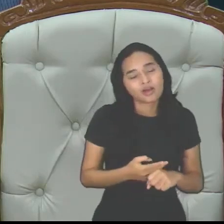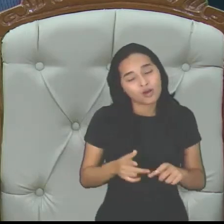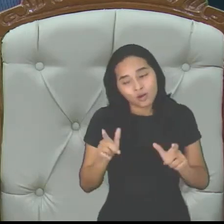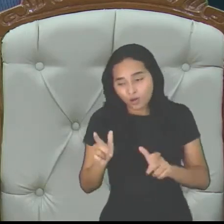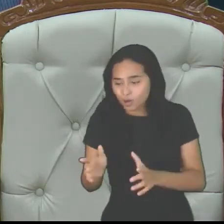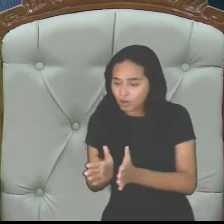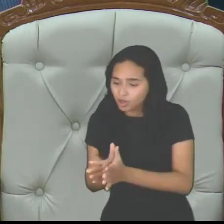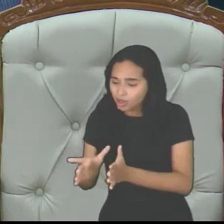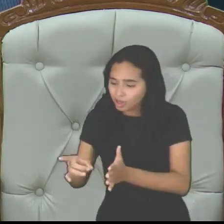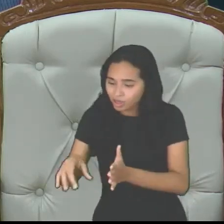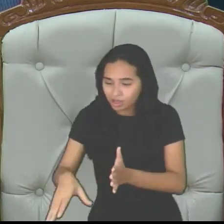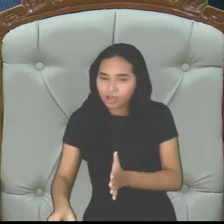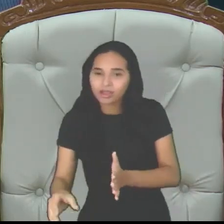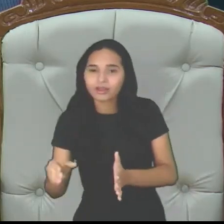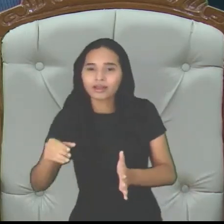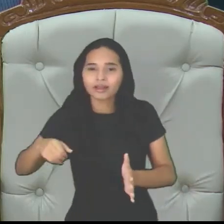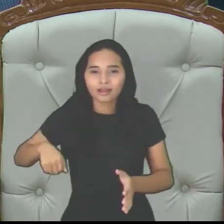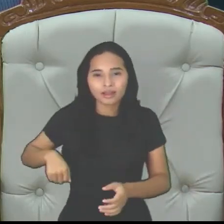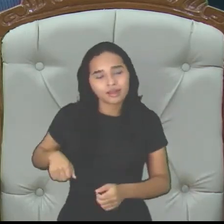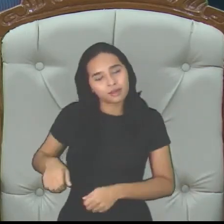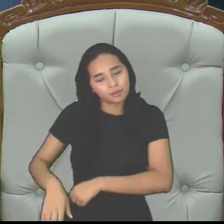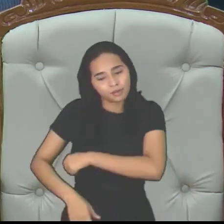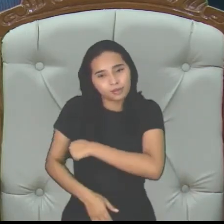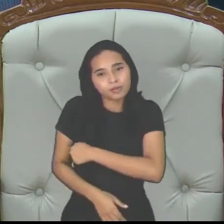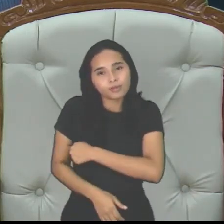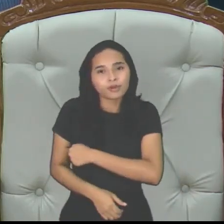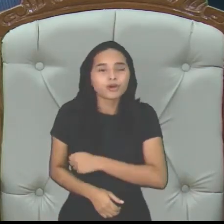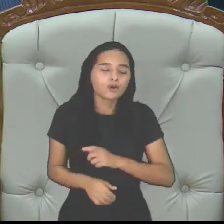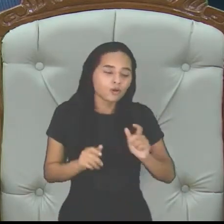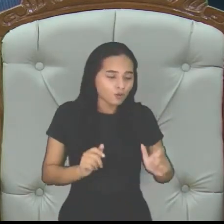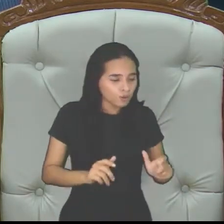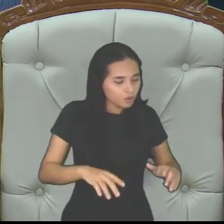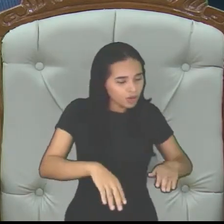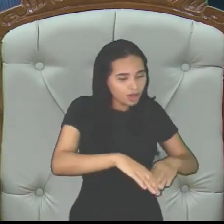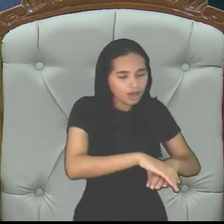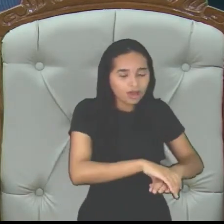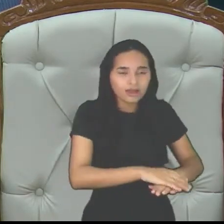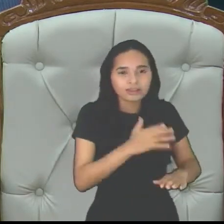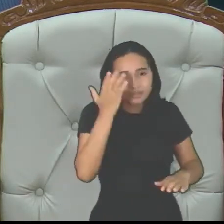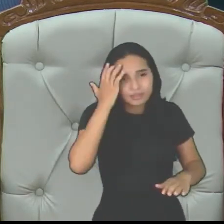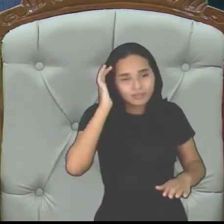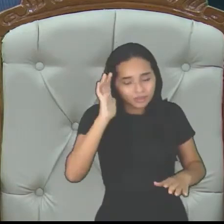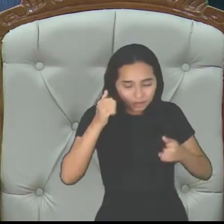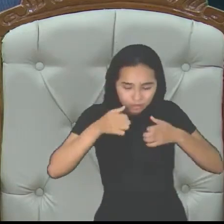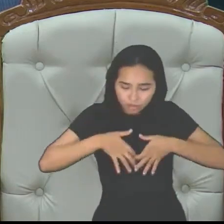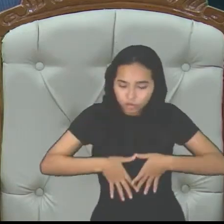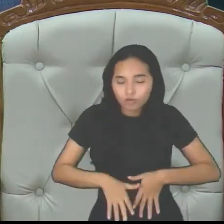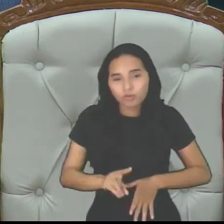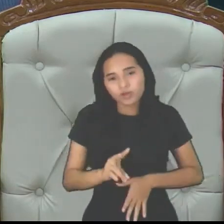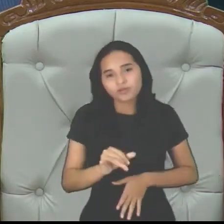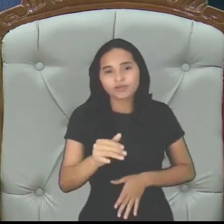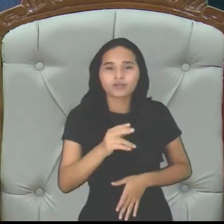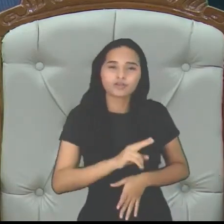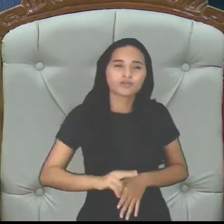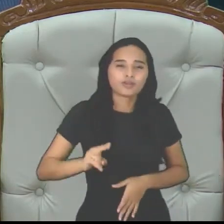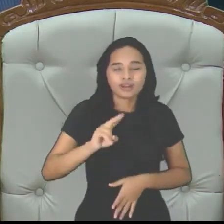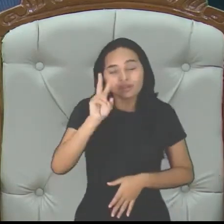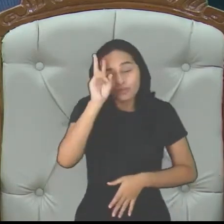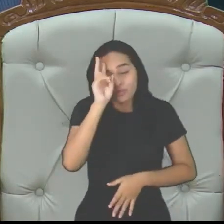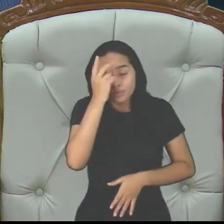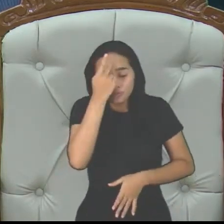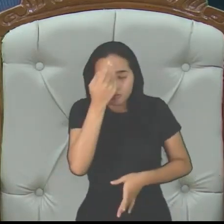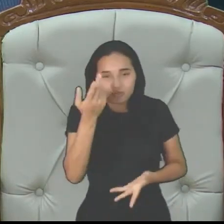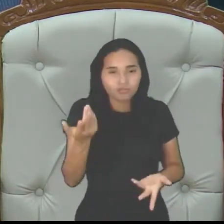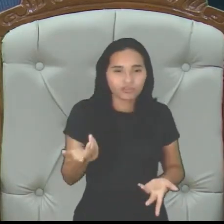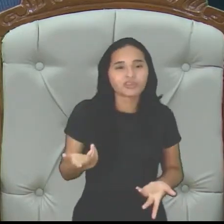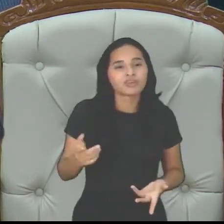Bíblia, onde está o sapato ou a sandália, não sabe a roupa que vai usar, fica em dúvida, e o